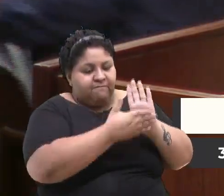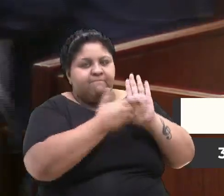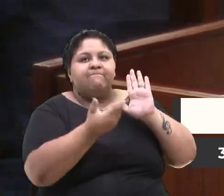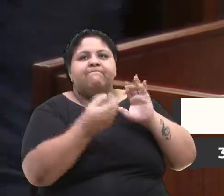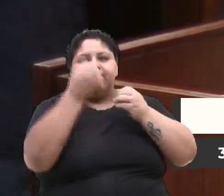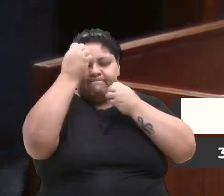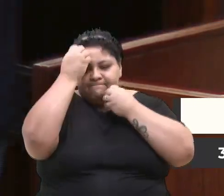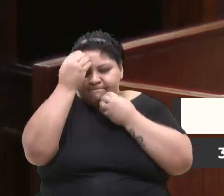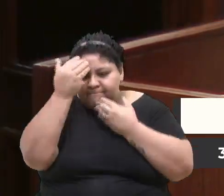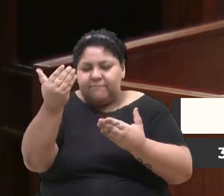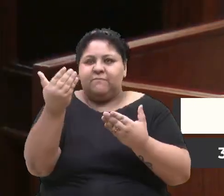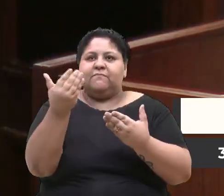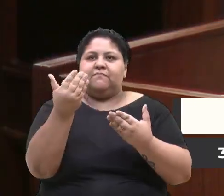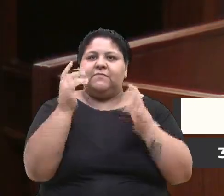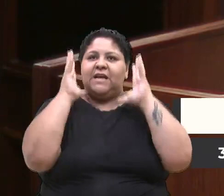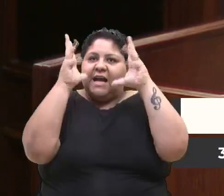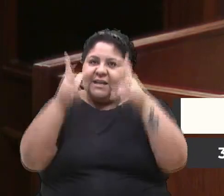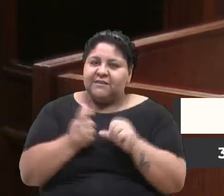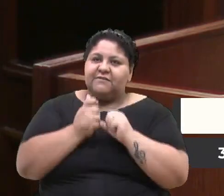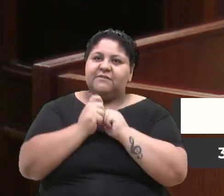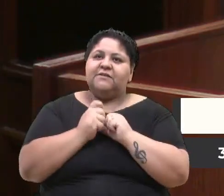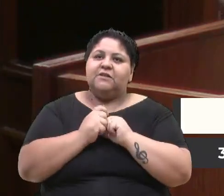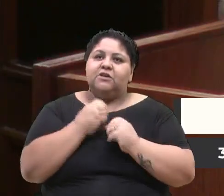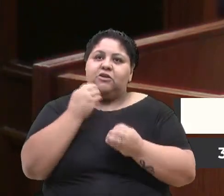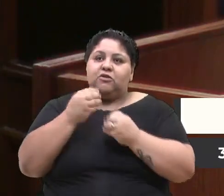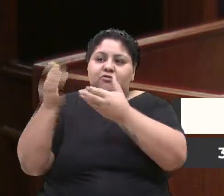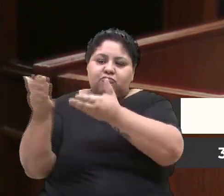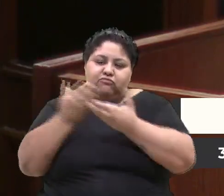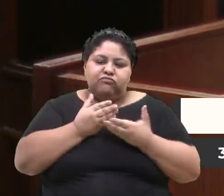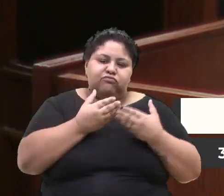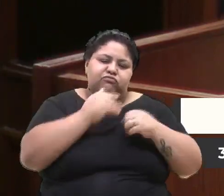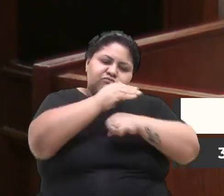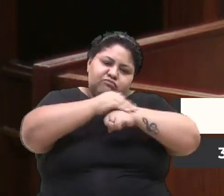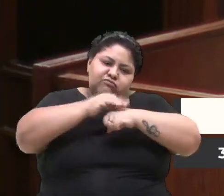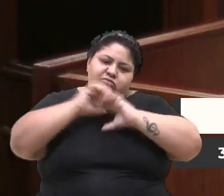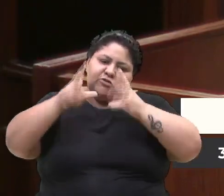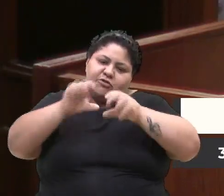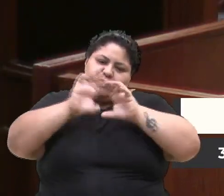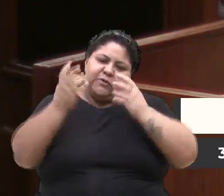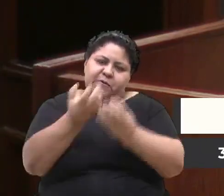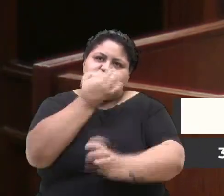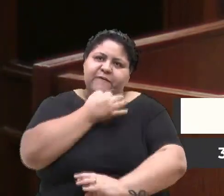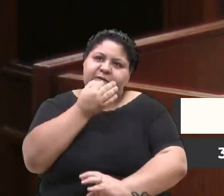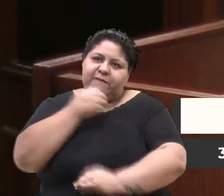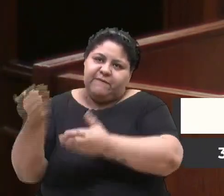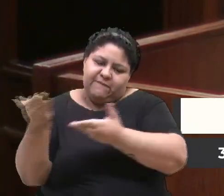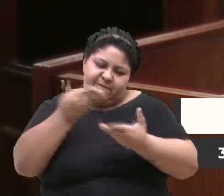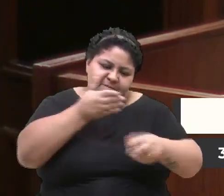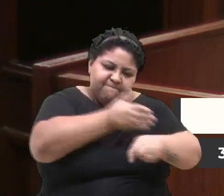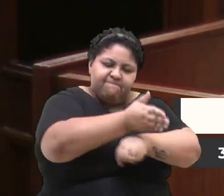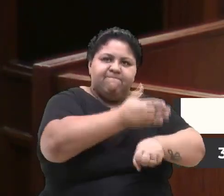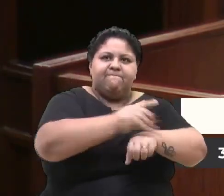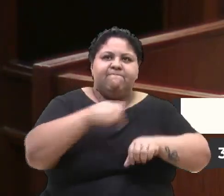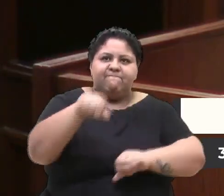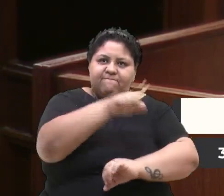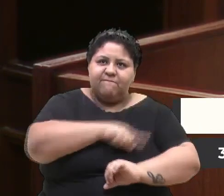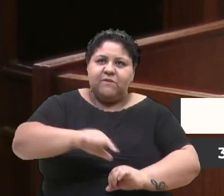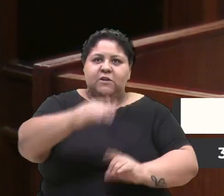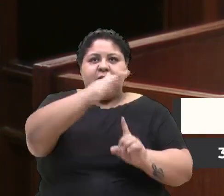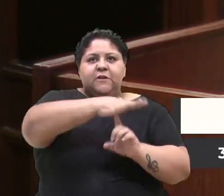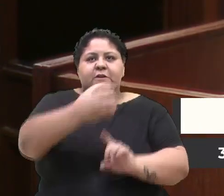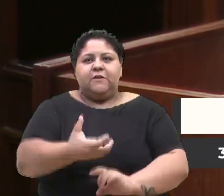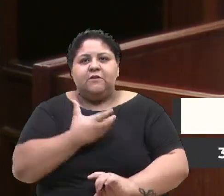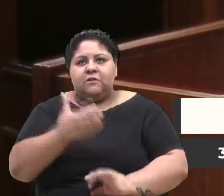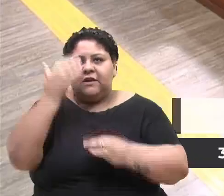Muito obrigada a todos e convidamos com muito carinho a toda a comunidade caxiense para que venha participar da nossa Feira de Natal.